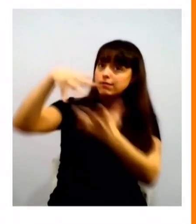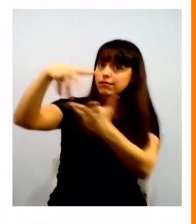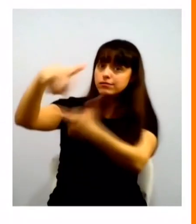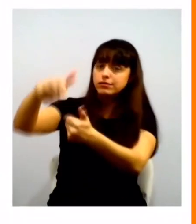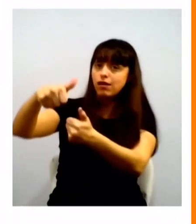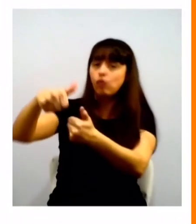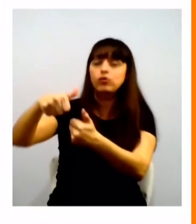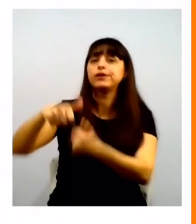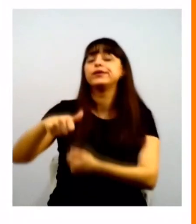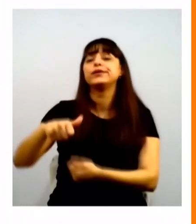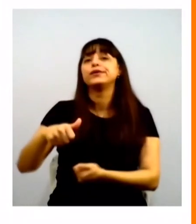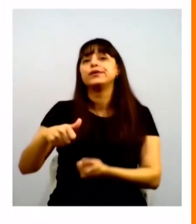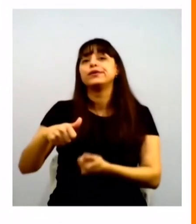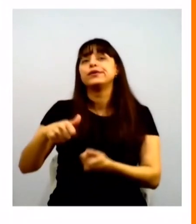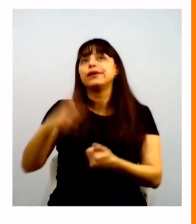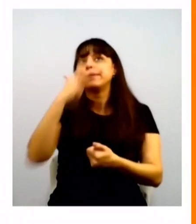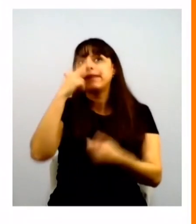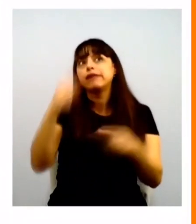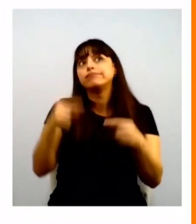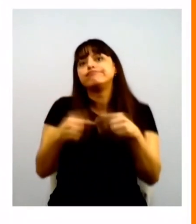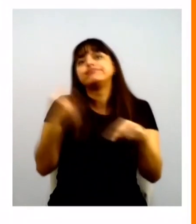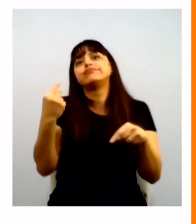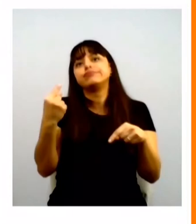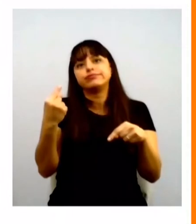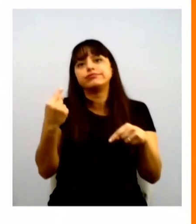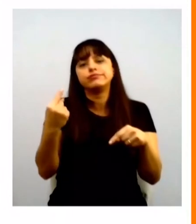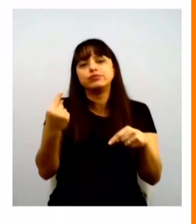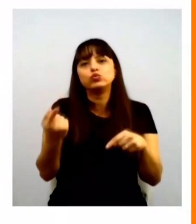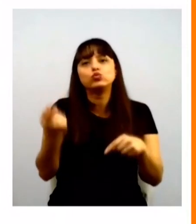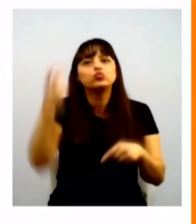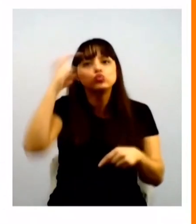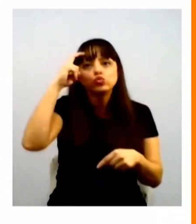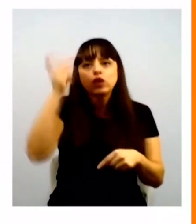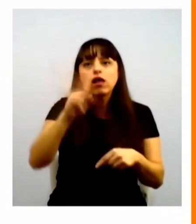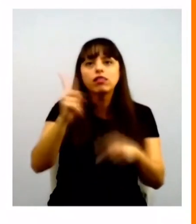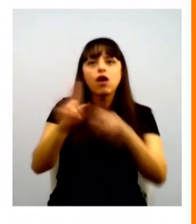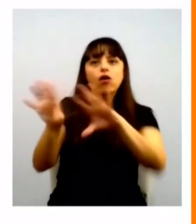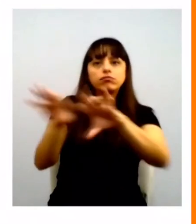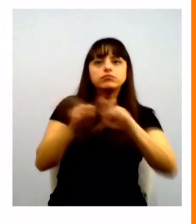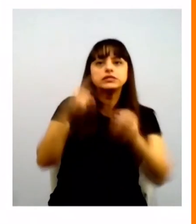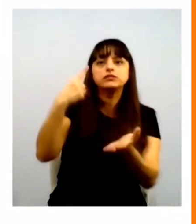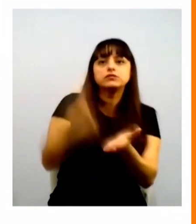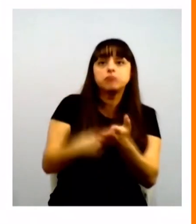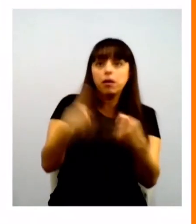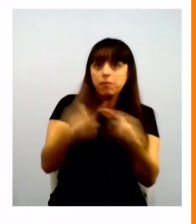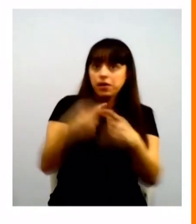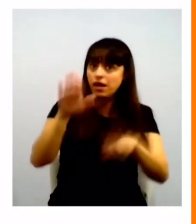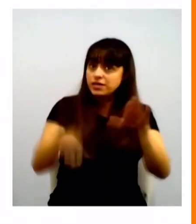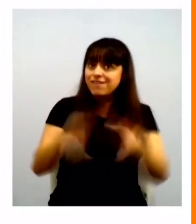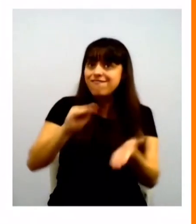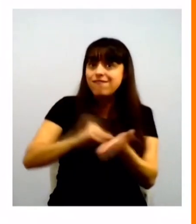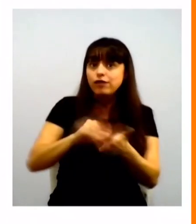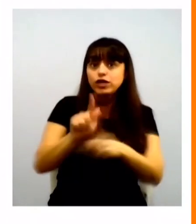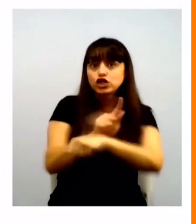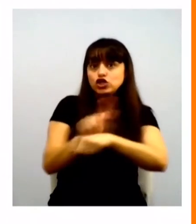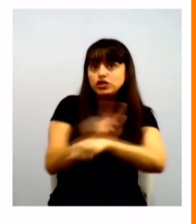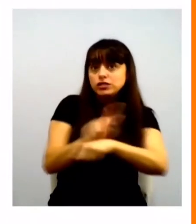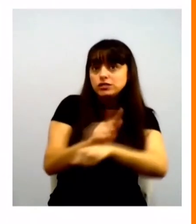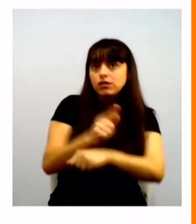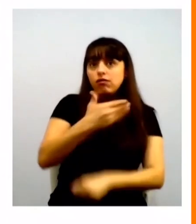coesão da gestão nacional e local com o setor e organismos internacionais.